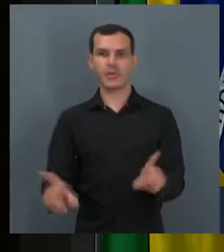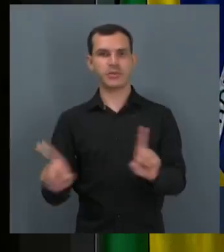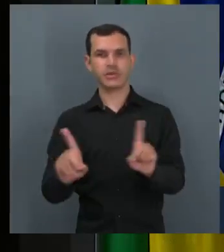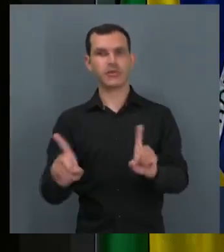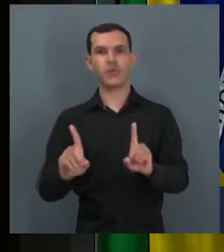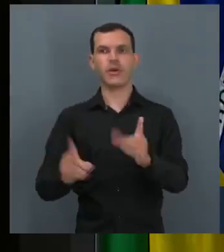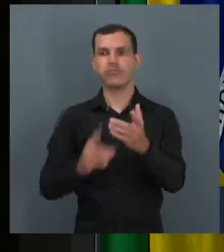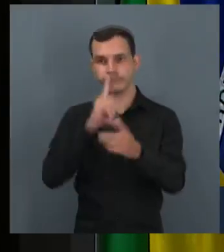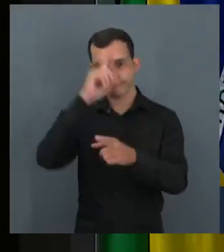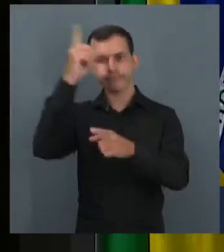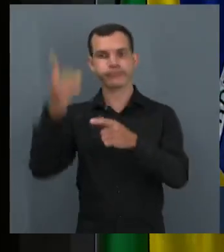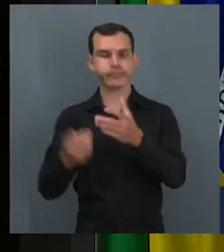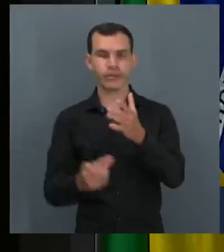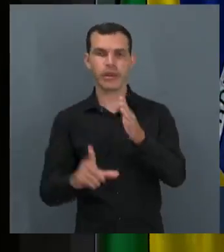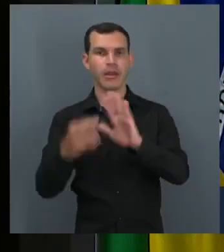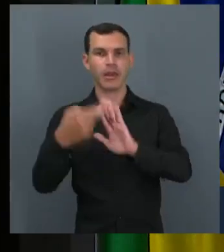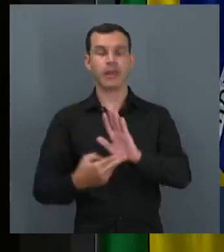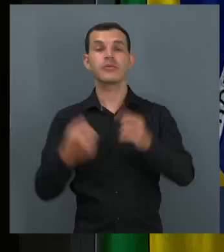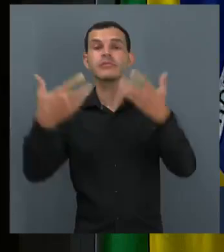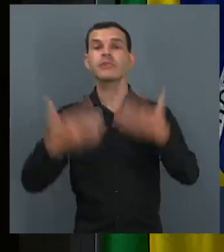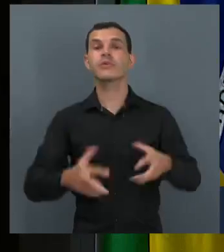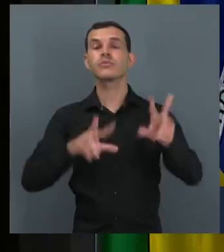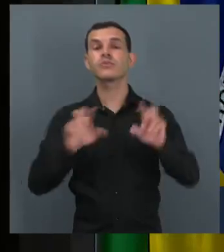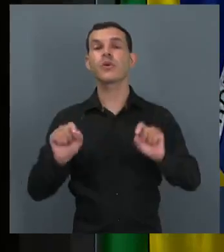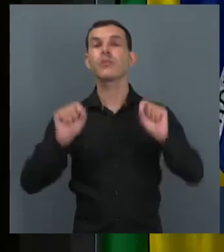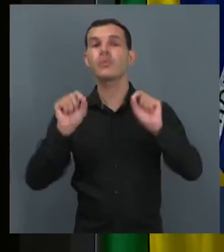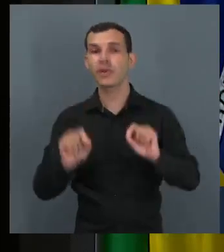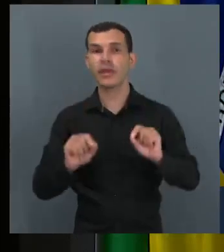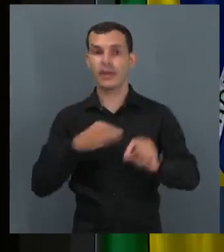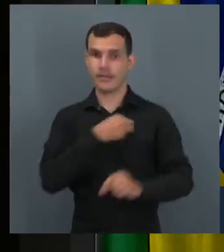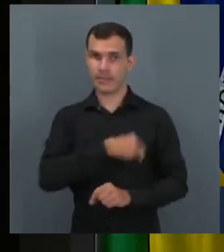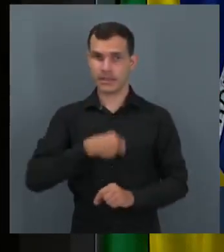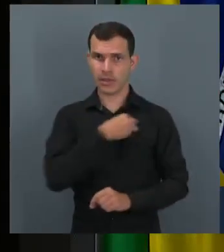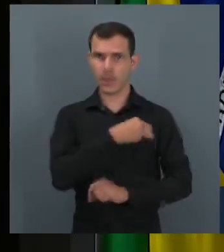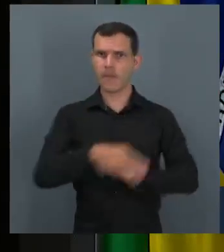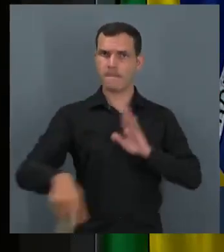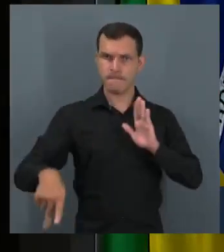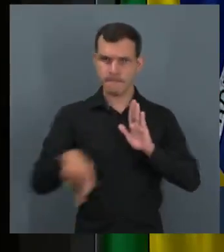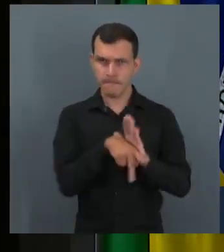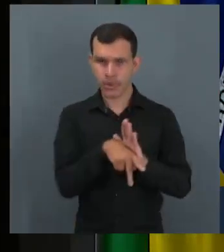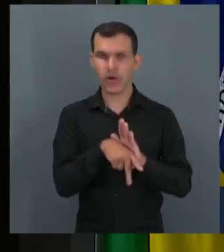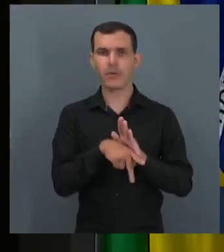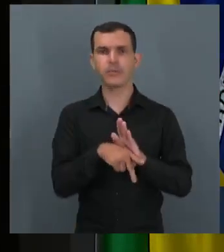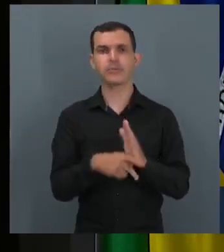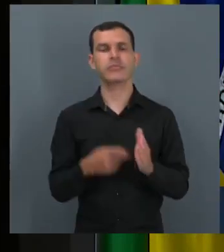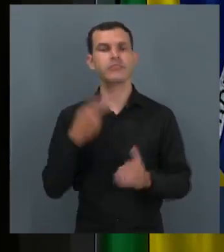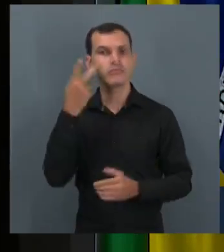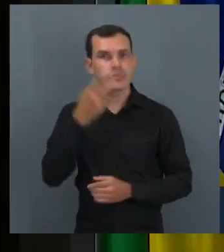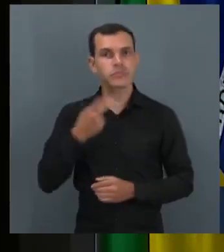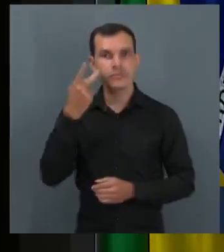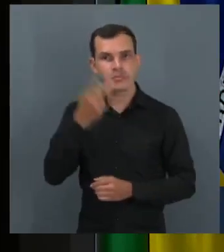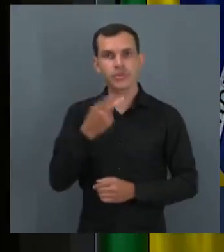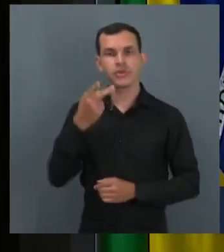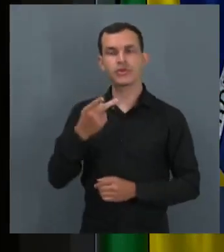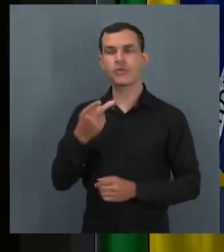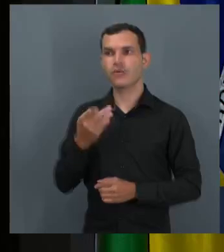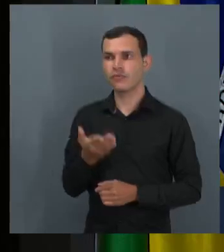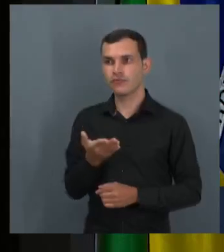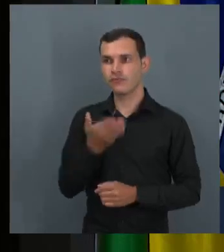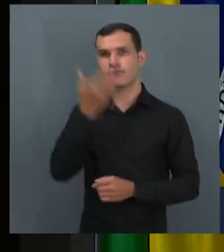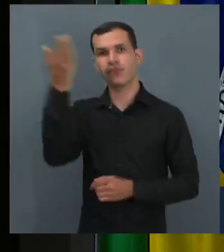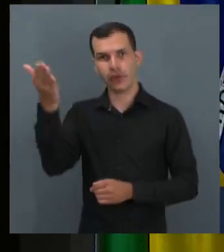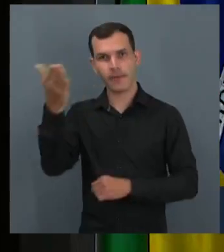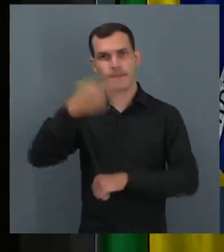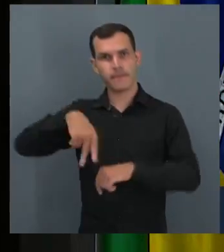da República Federativa do Brasil, fora do país. A identificação do brasileiro, é claro que é essa, o passaporte diplomático